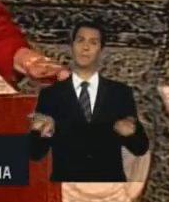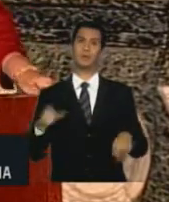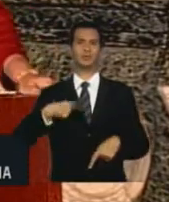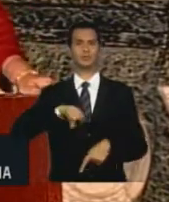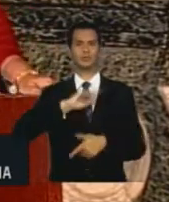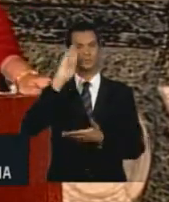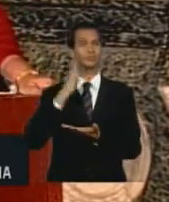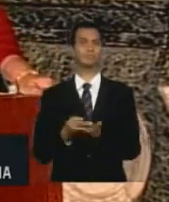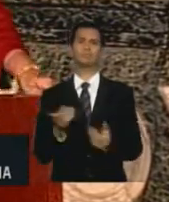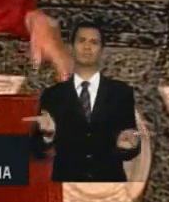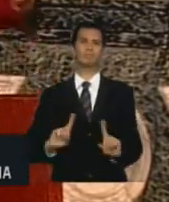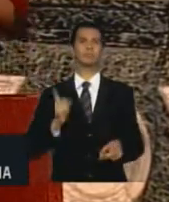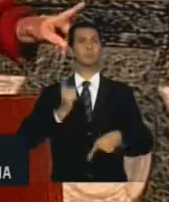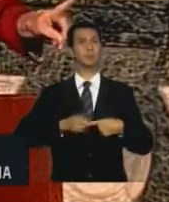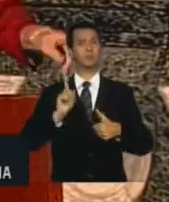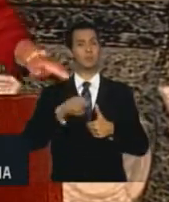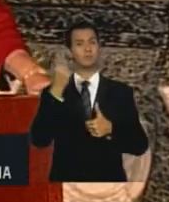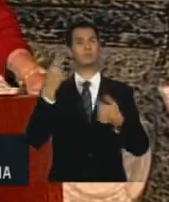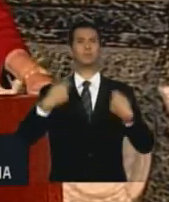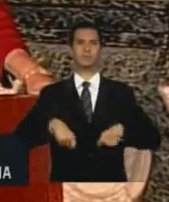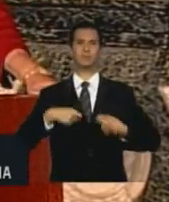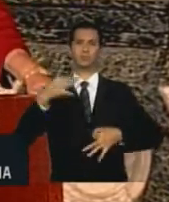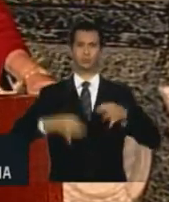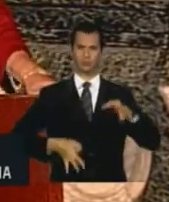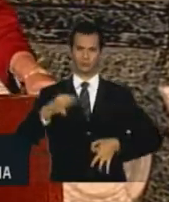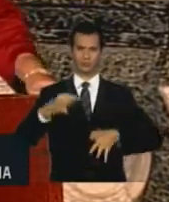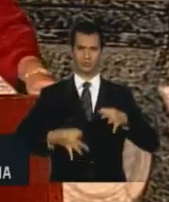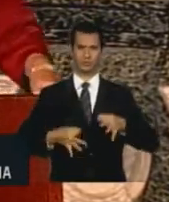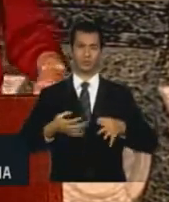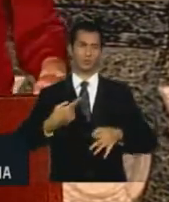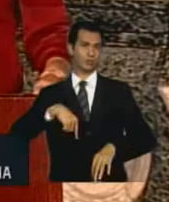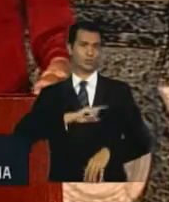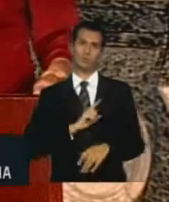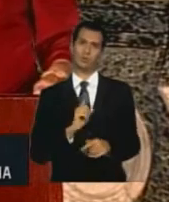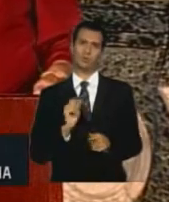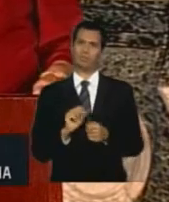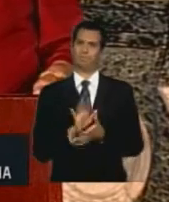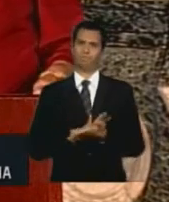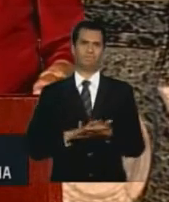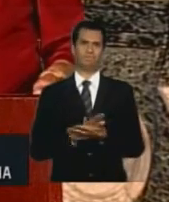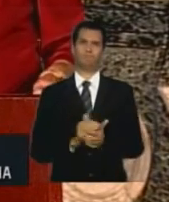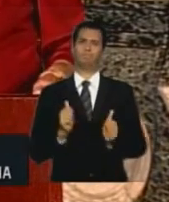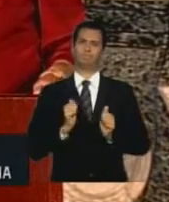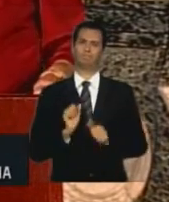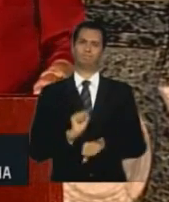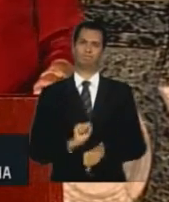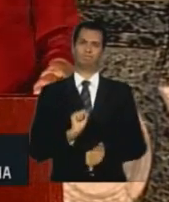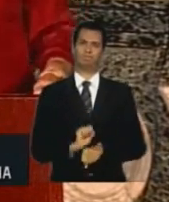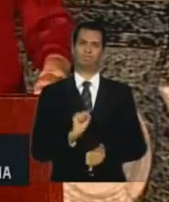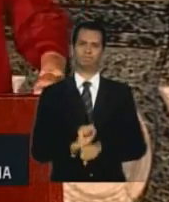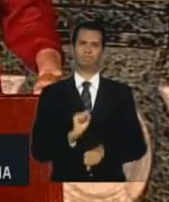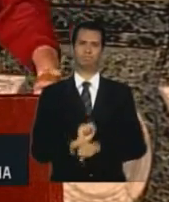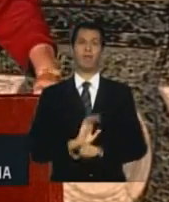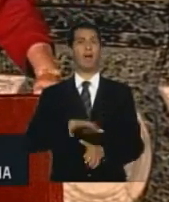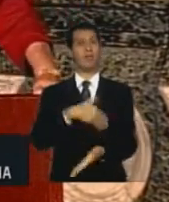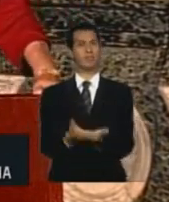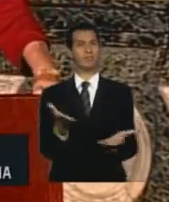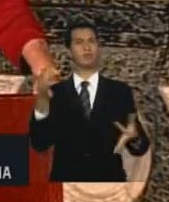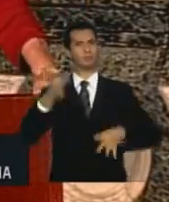o reconhece. E nós não o fizemos. Isso é muito importante de se registrar, porque